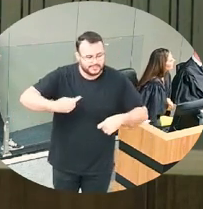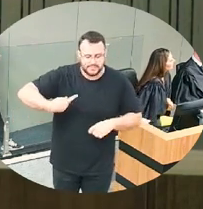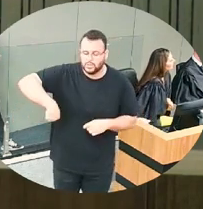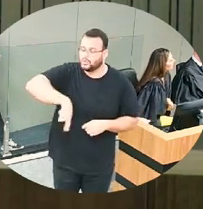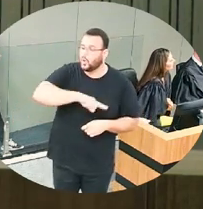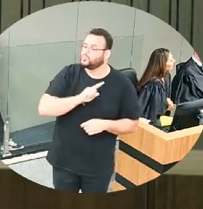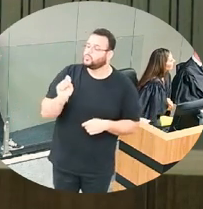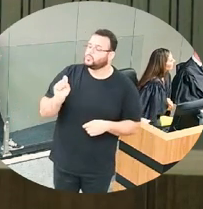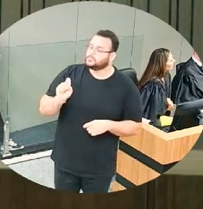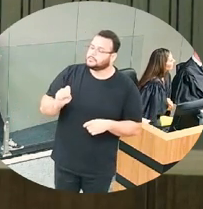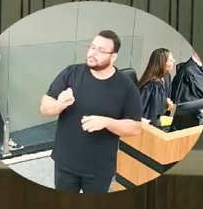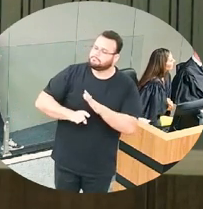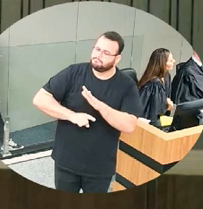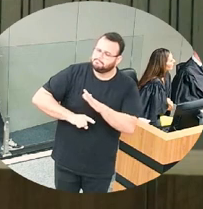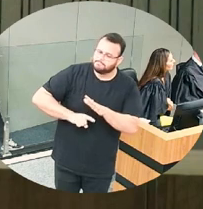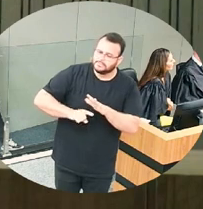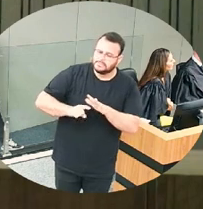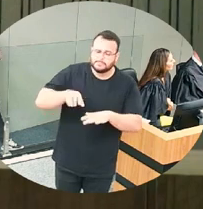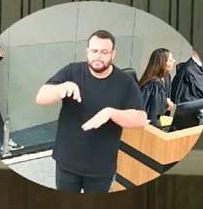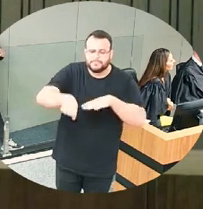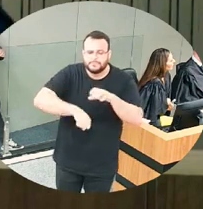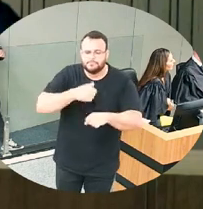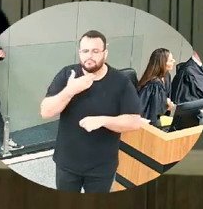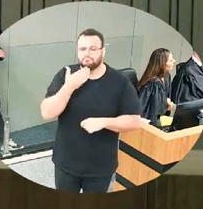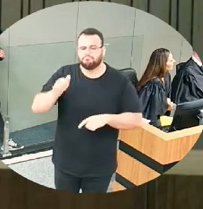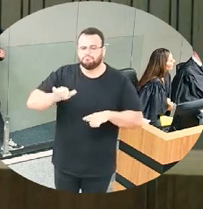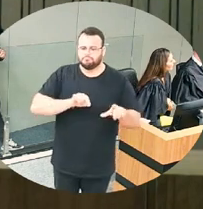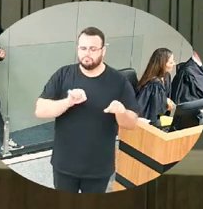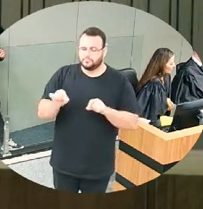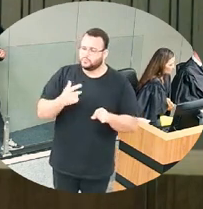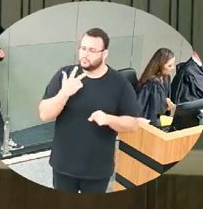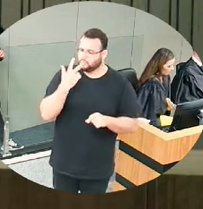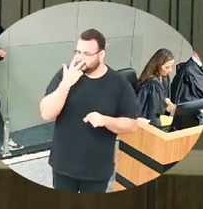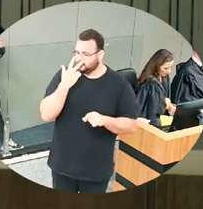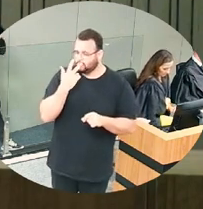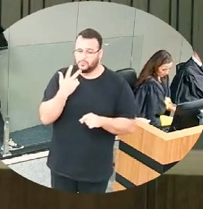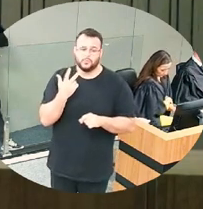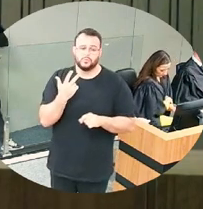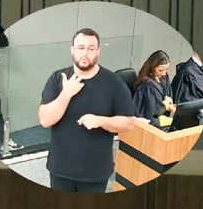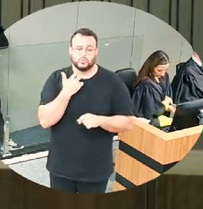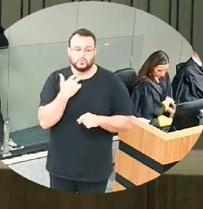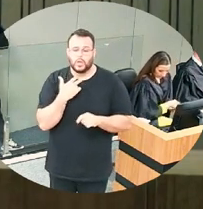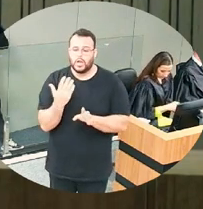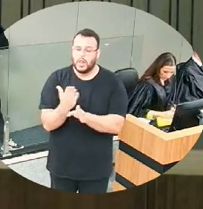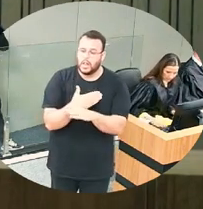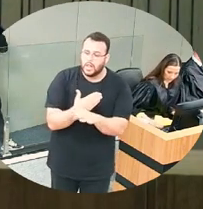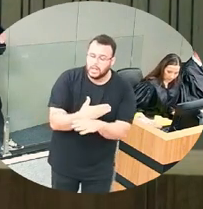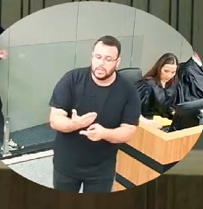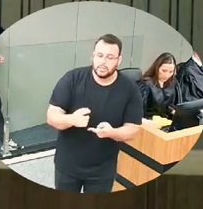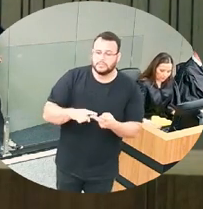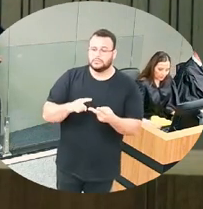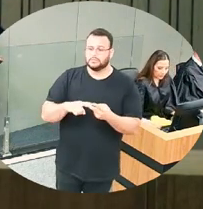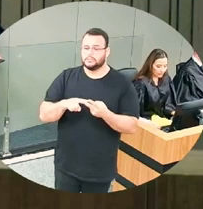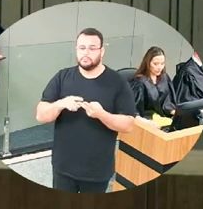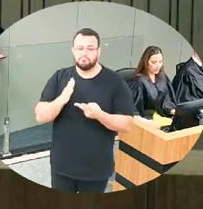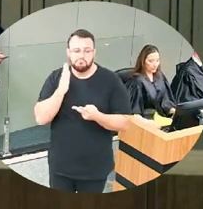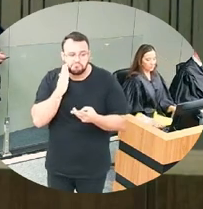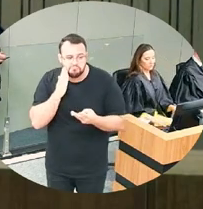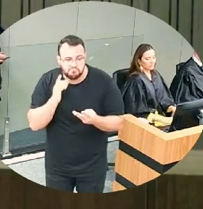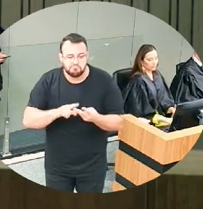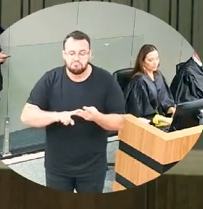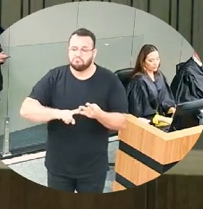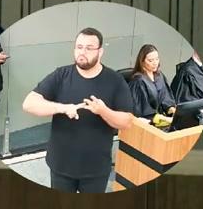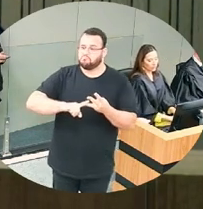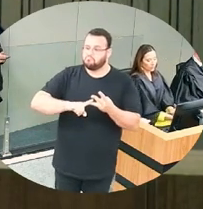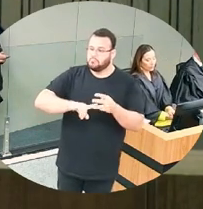A Busca Pela melhor escolha sem perder de a legalidade a impessoalidade a moralidade a